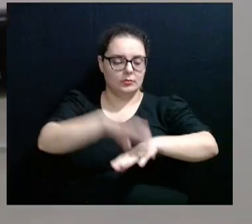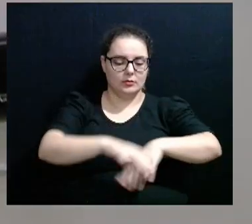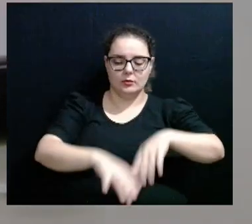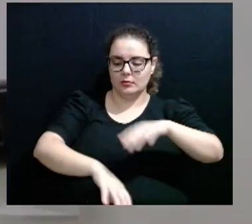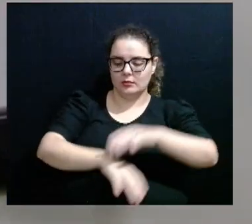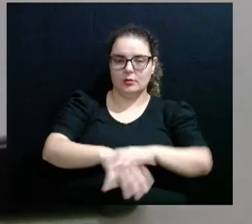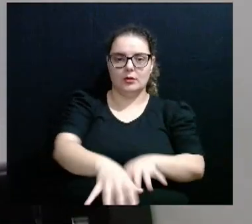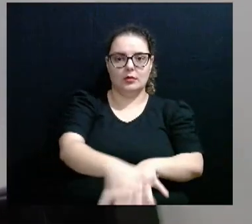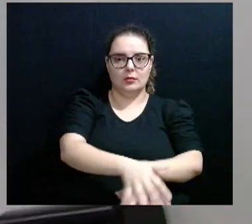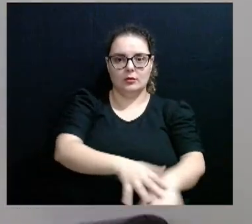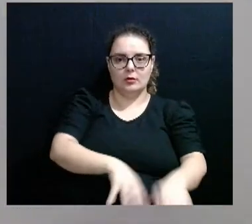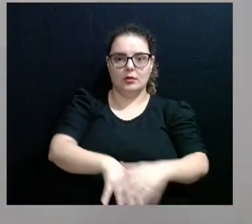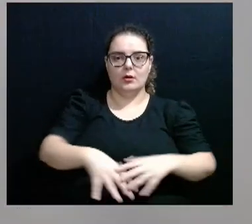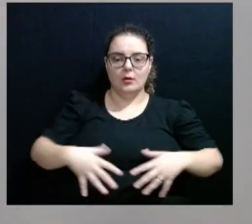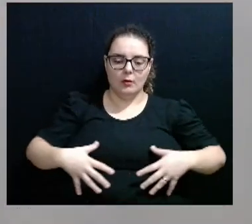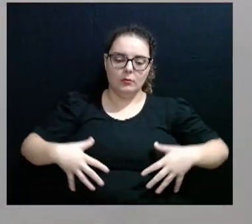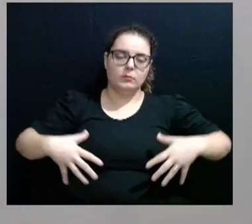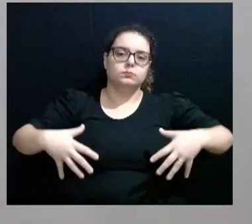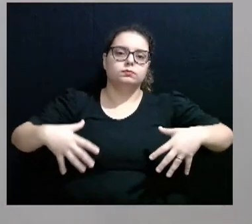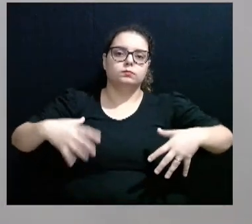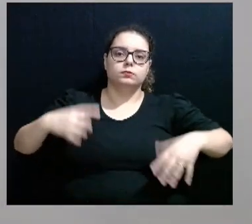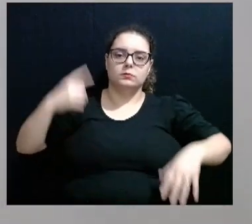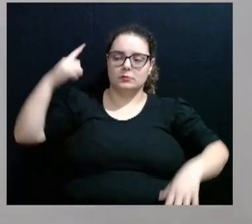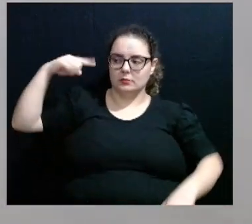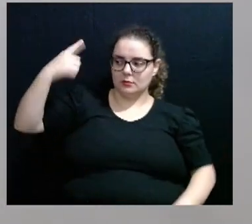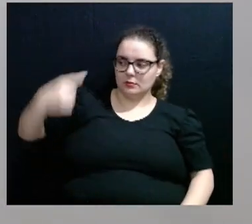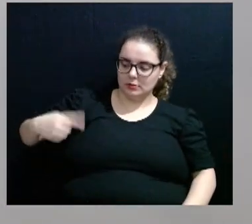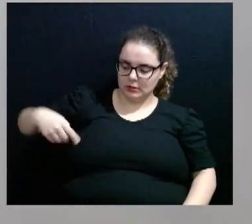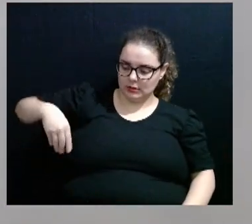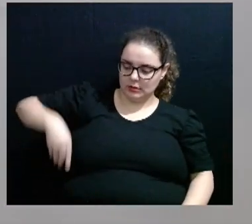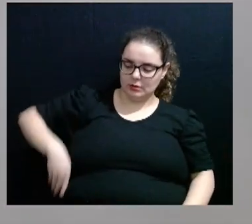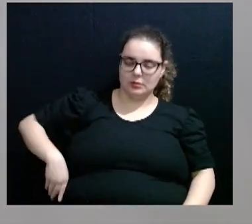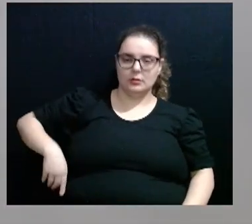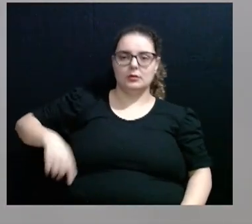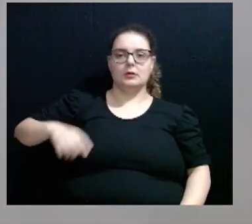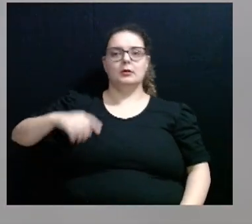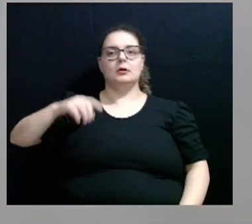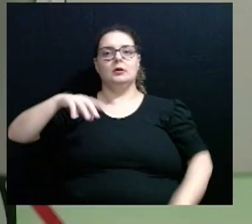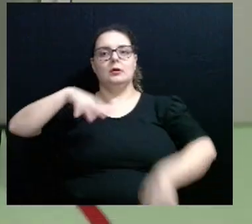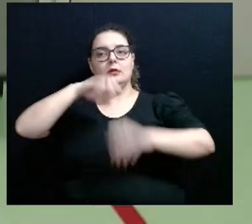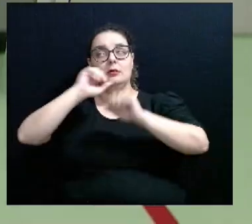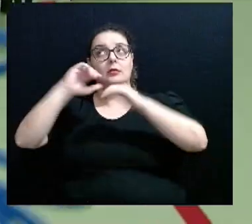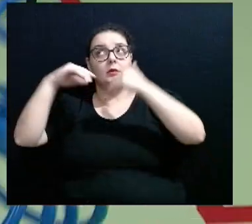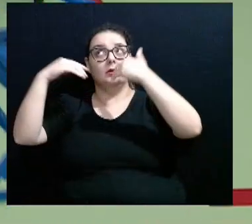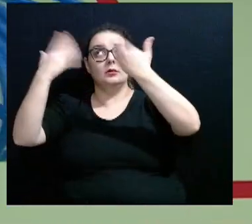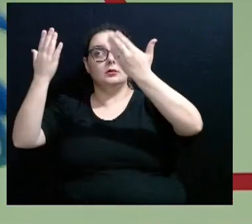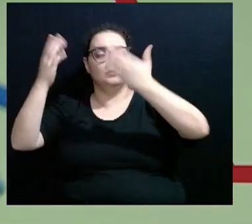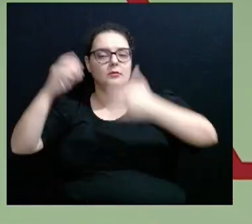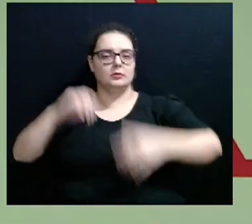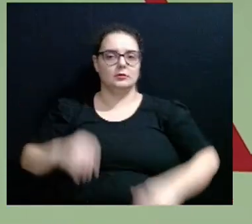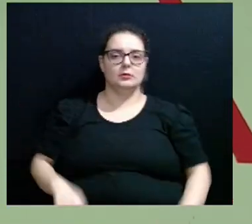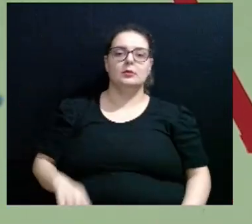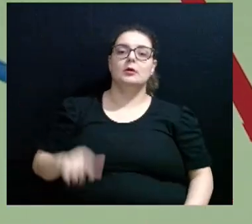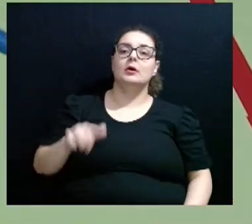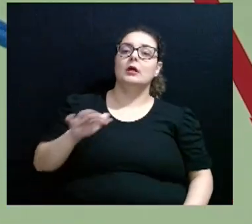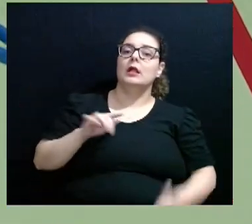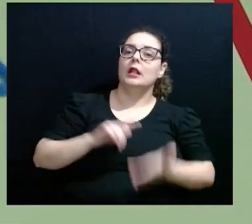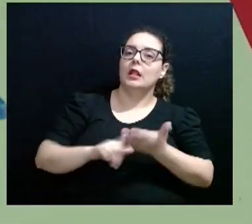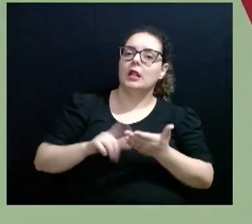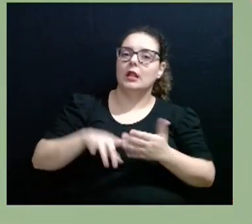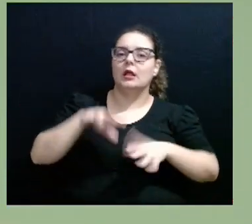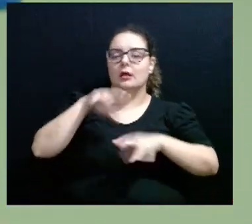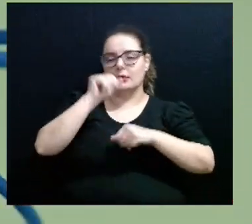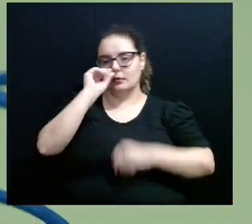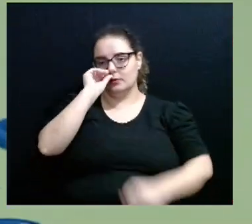Então, essas mangueiras azuis, por exemplo, é um ar que vem de fora do laboratório, um ar filtrado, ar respirável, e